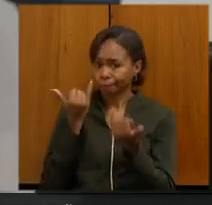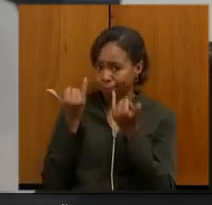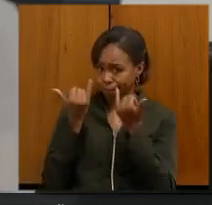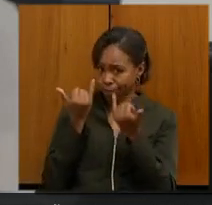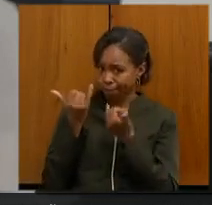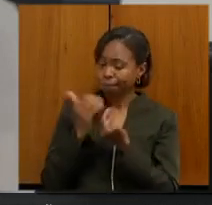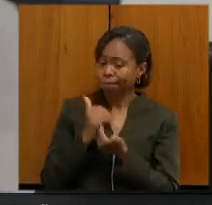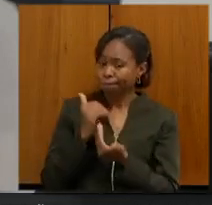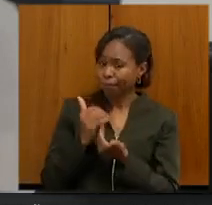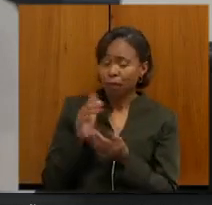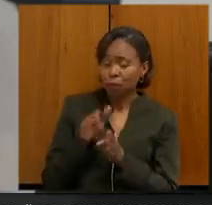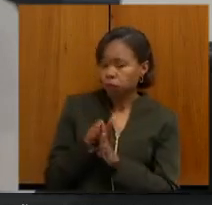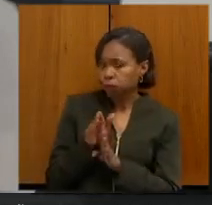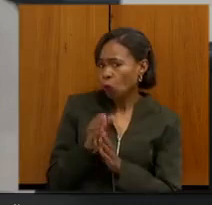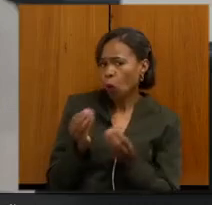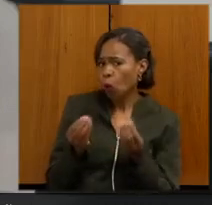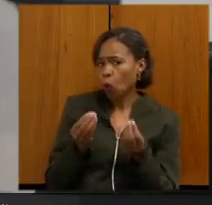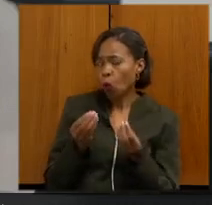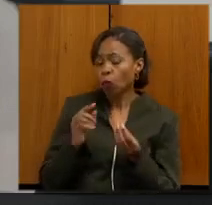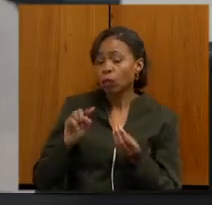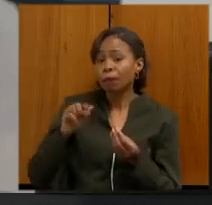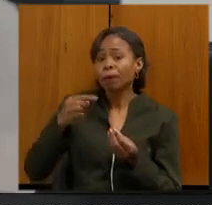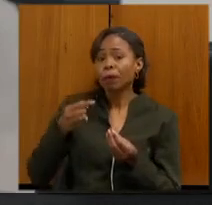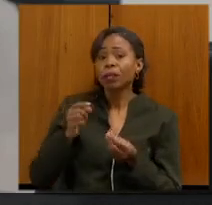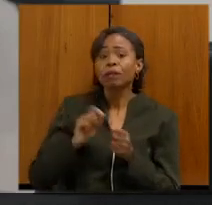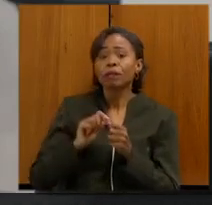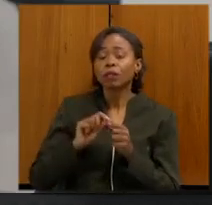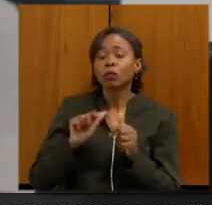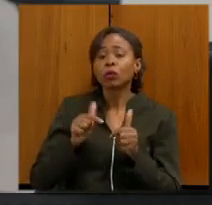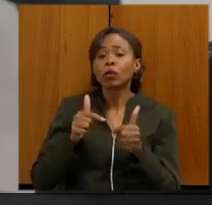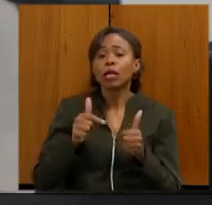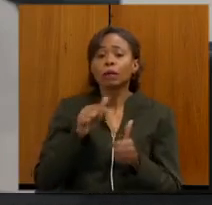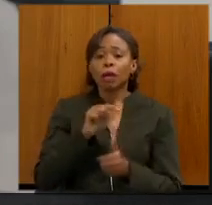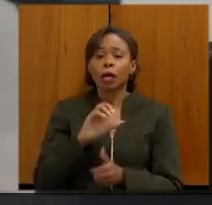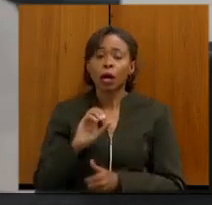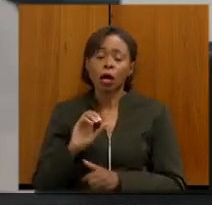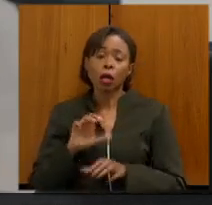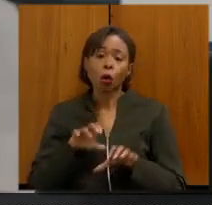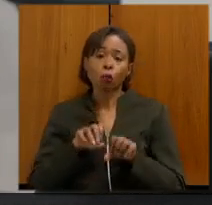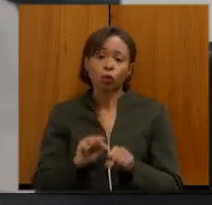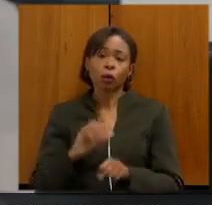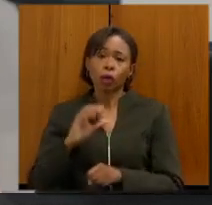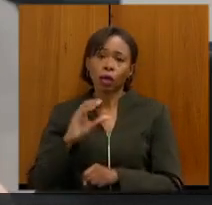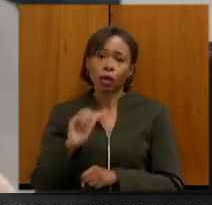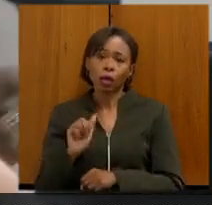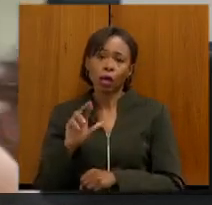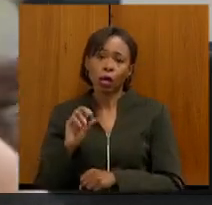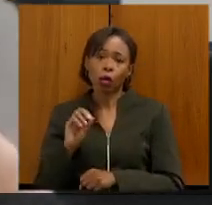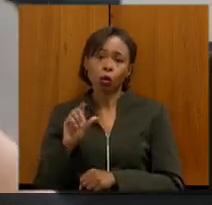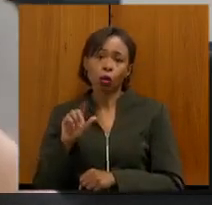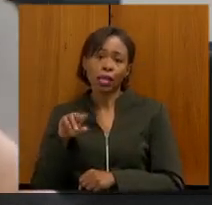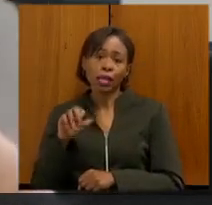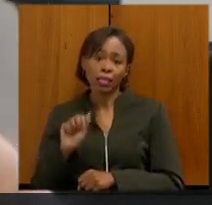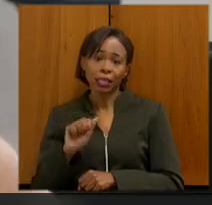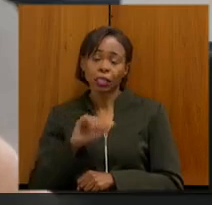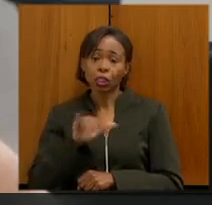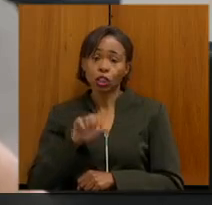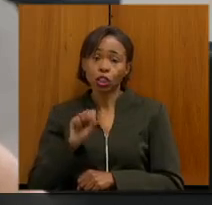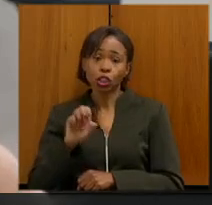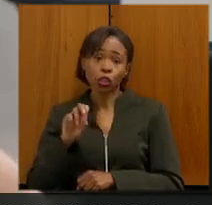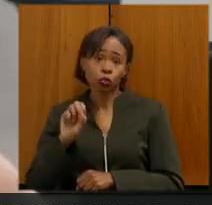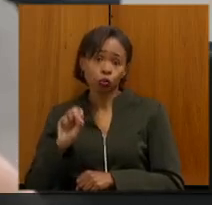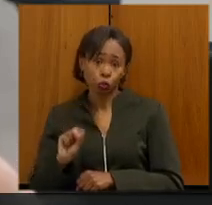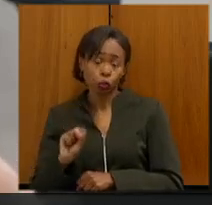passo para de fato atender a ocupação Carolina de Jesus porque o terreno que a gente já